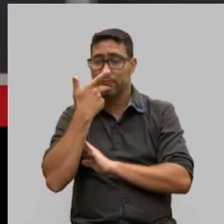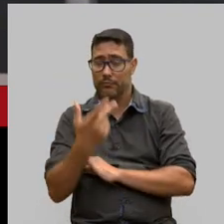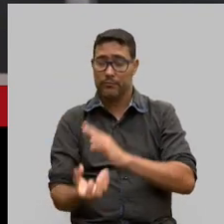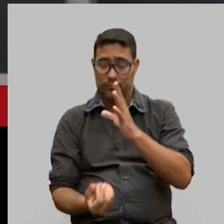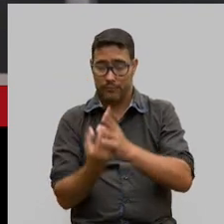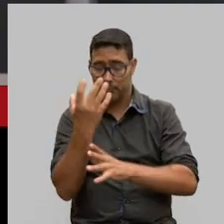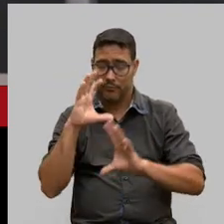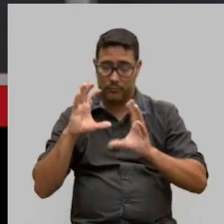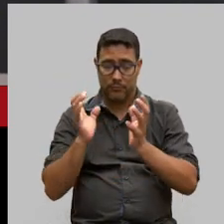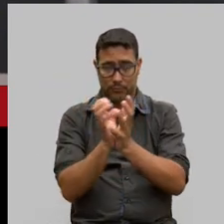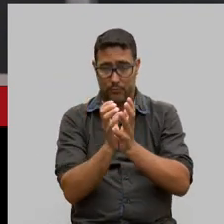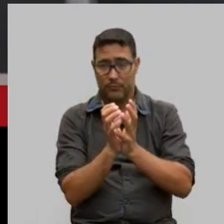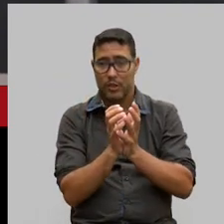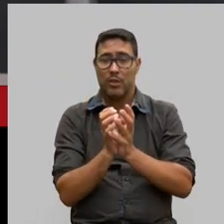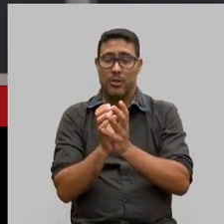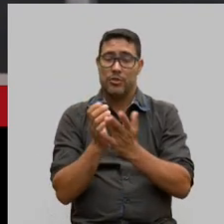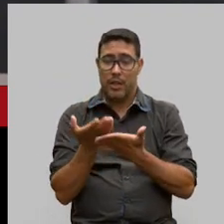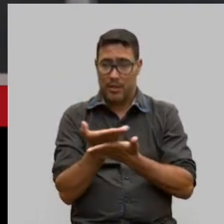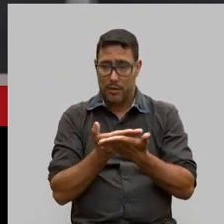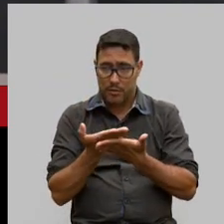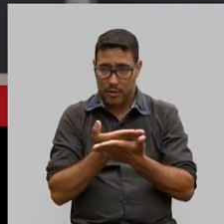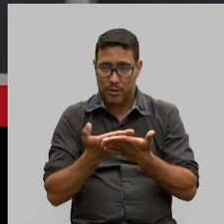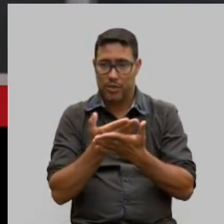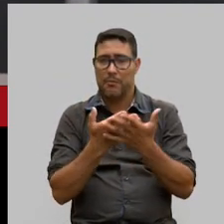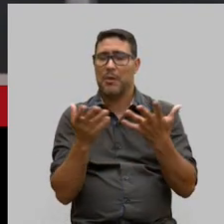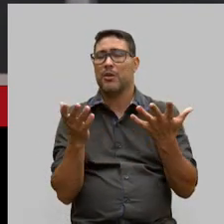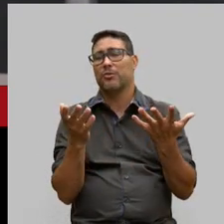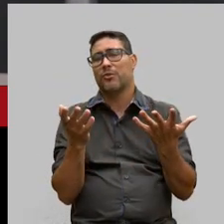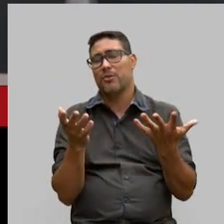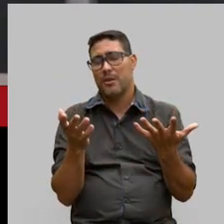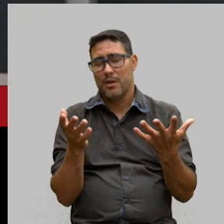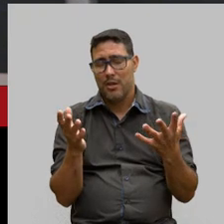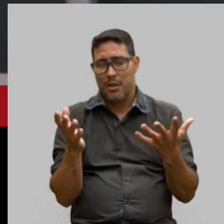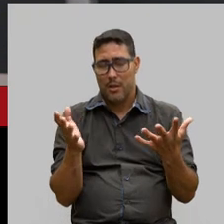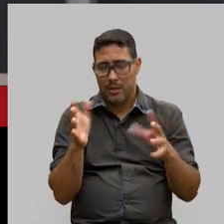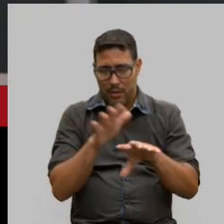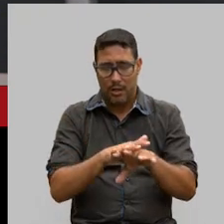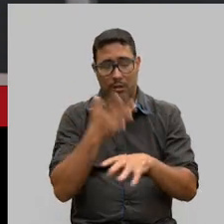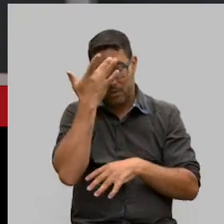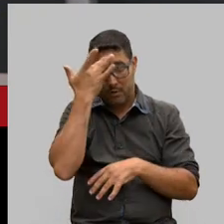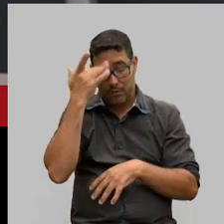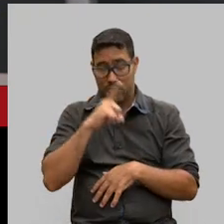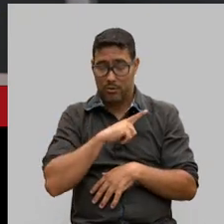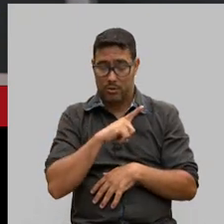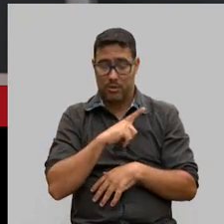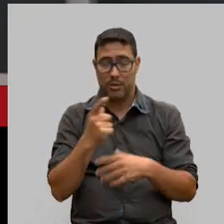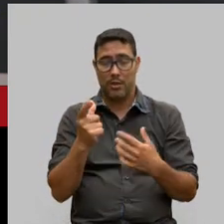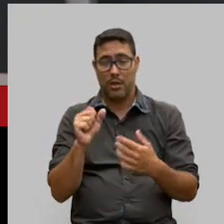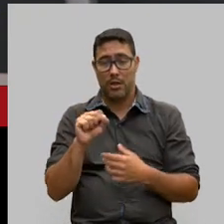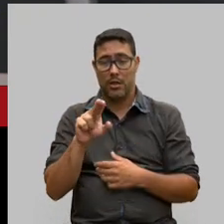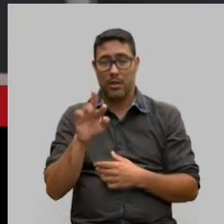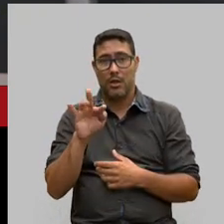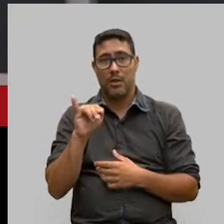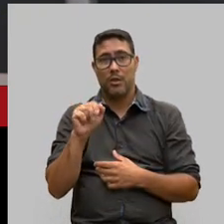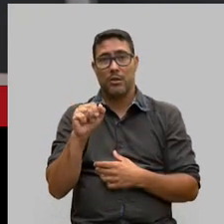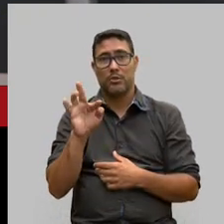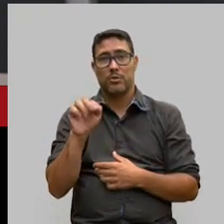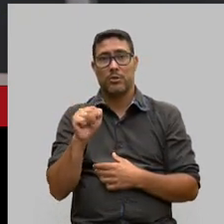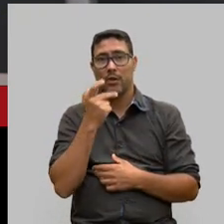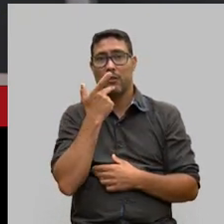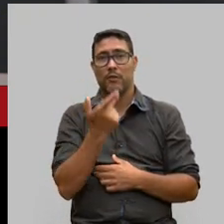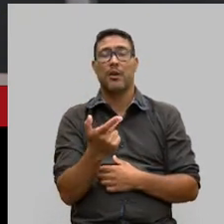sistema Estadual de atendimento integral à pessoa com transtorno de especto autista Eh quero dizer aqui